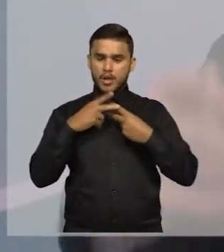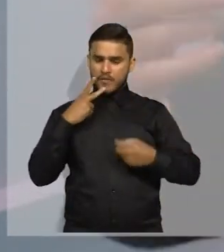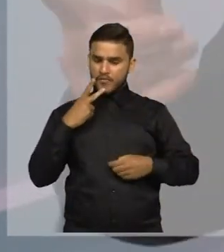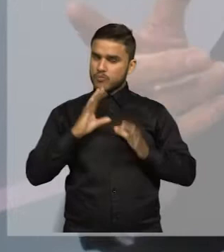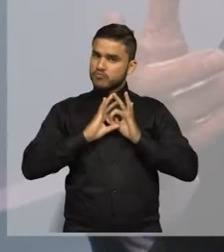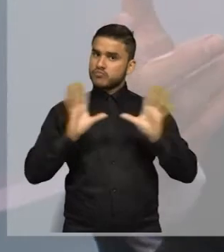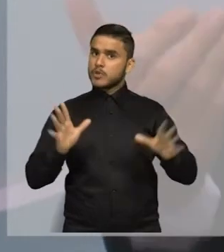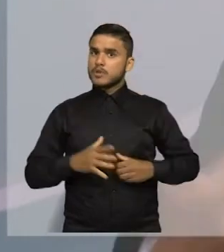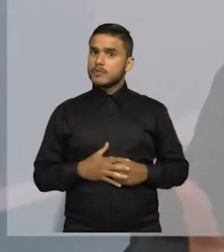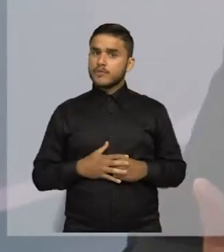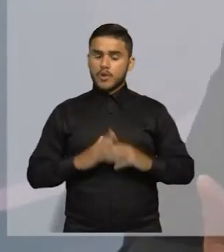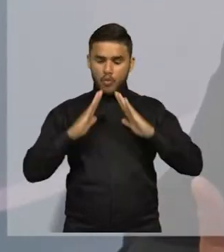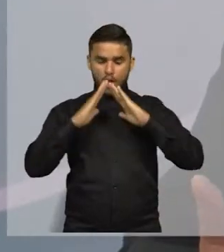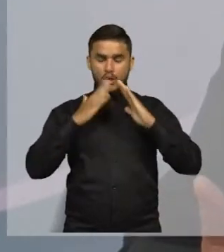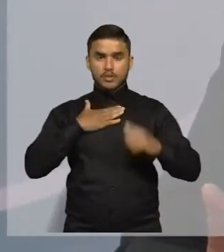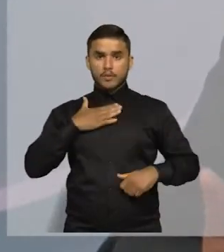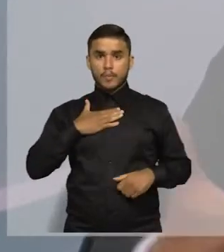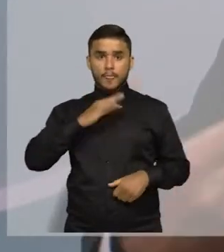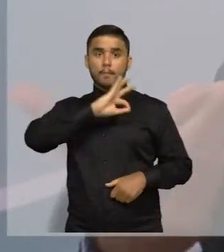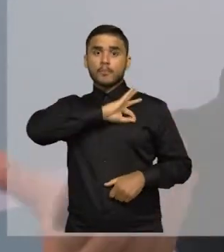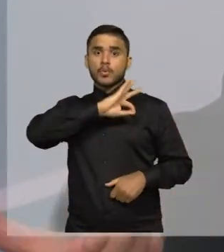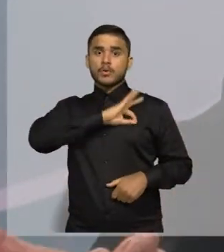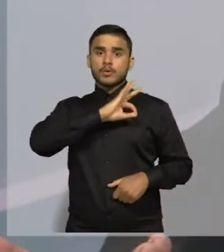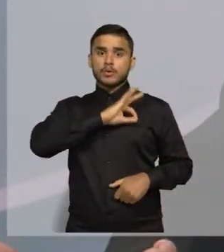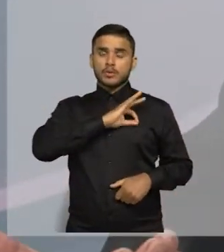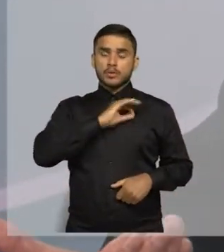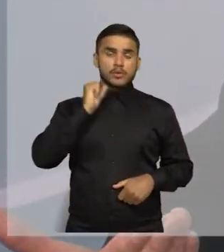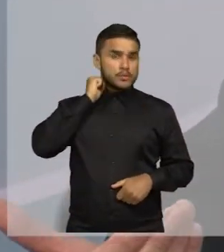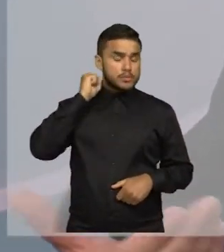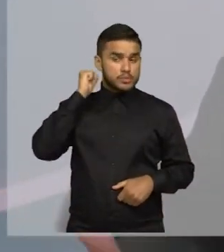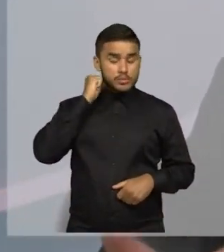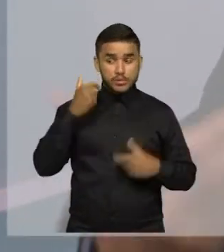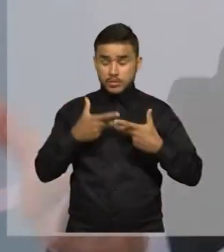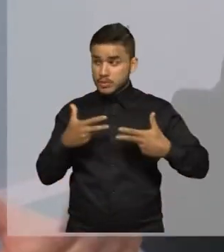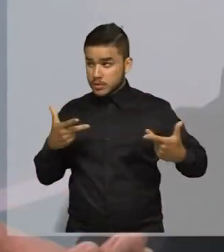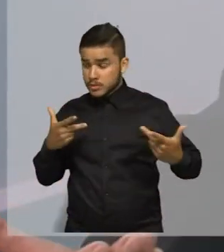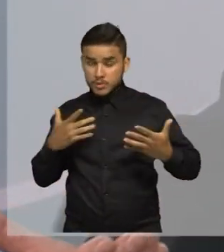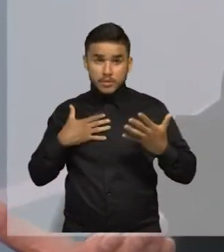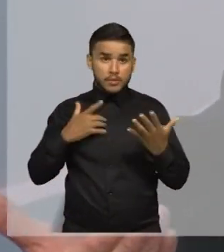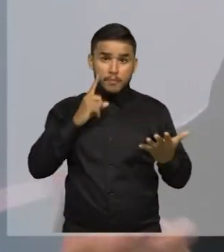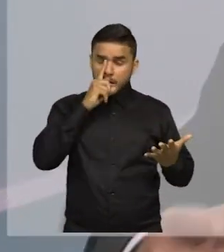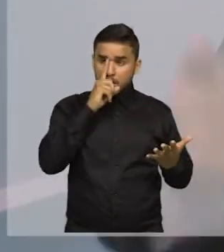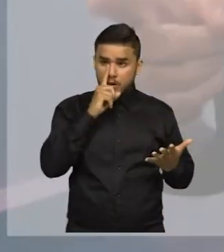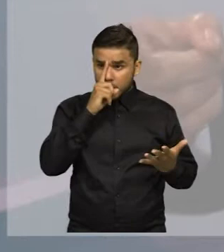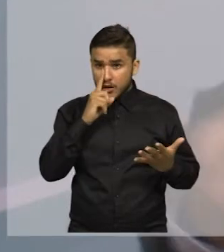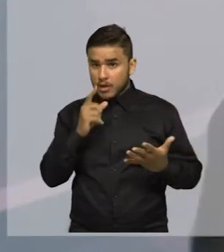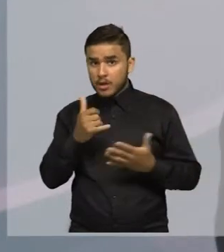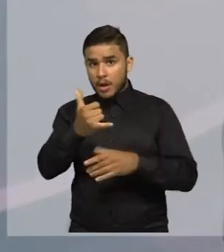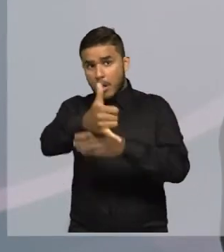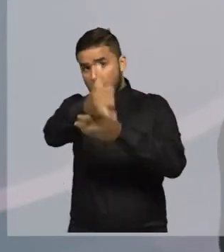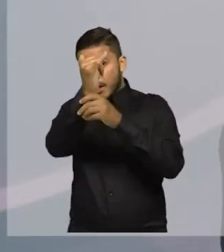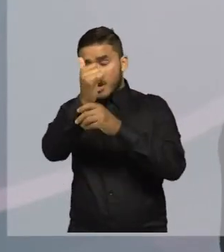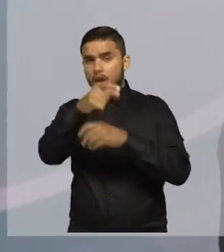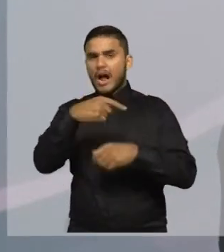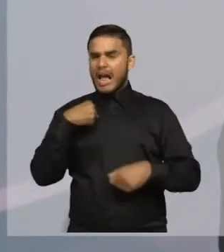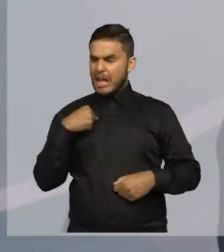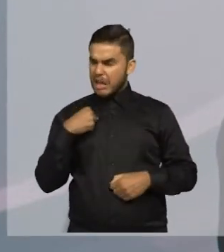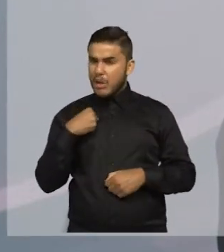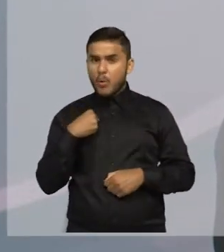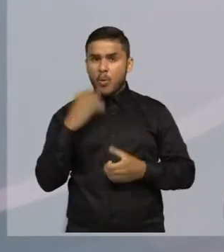O policial está sofrendo o estresse da morte, enfrentando um bandido, ele mata o bandido, vai a